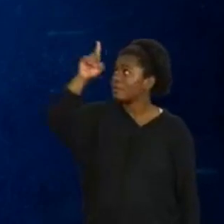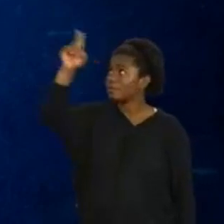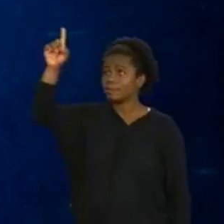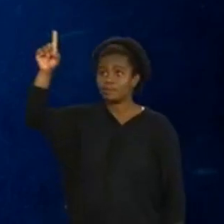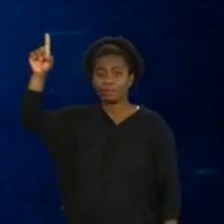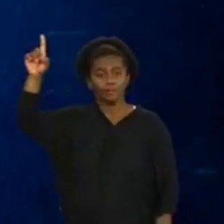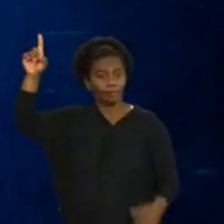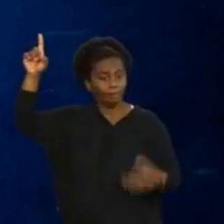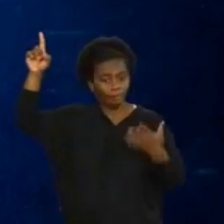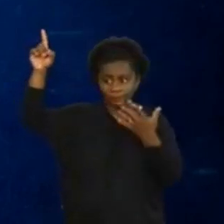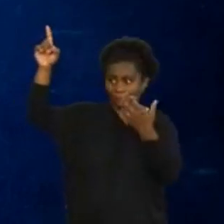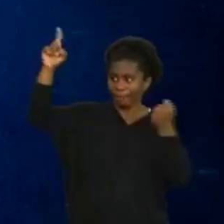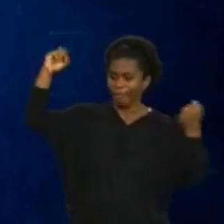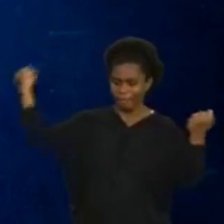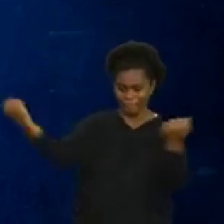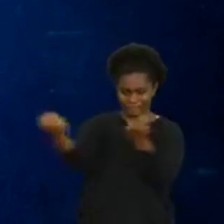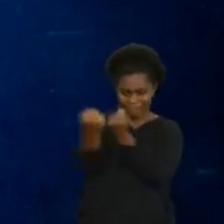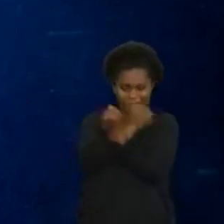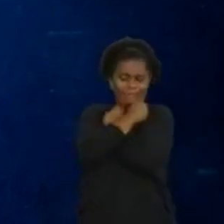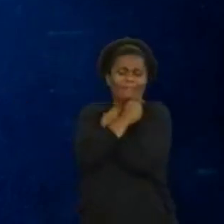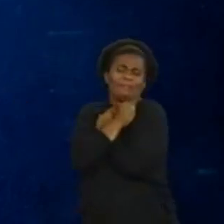então recebe